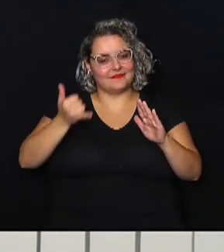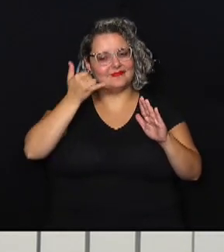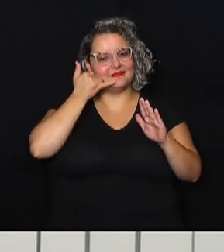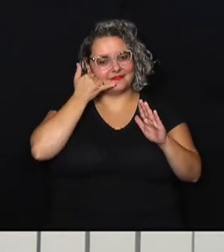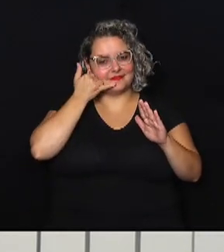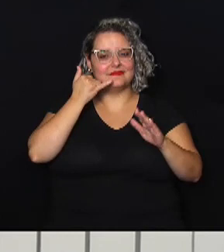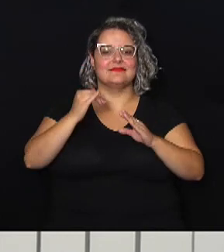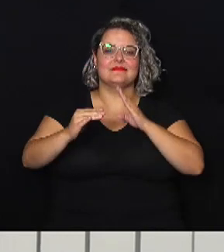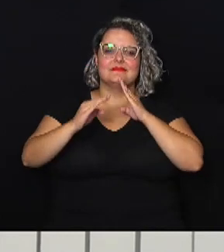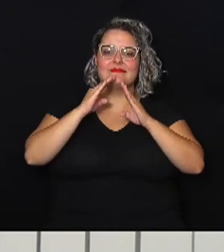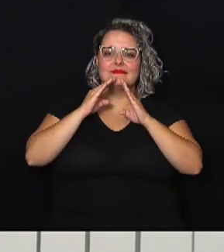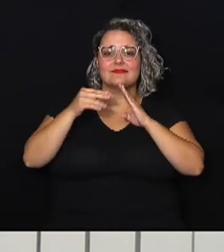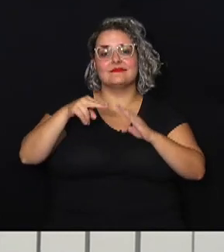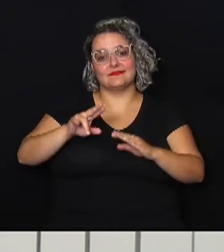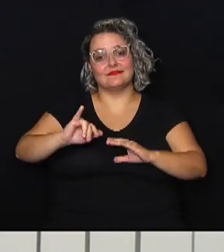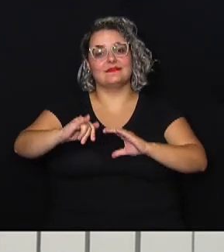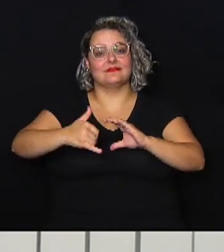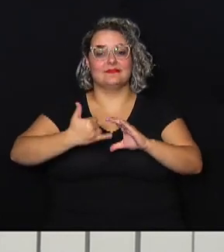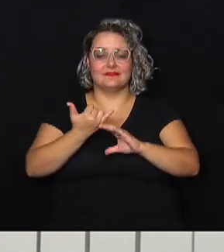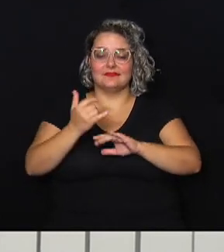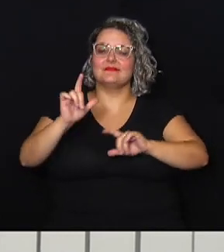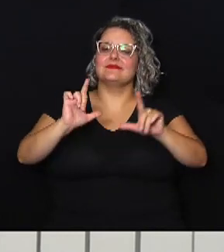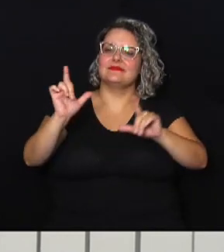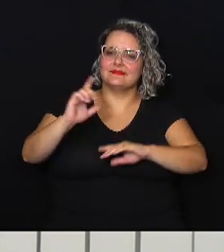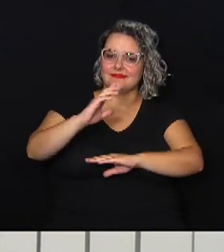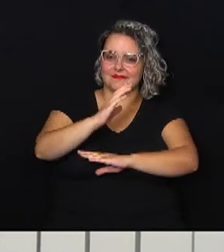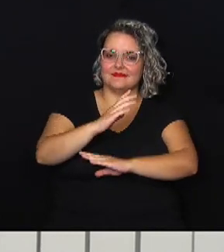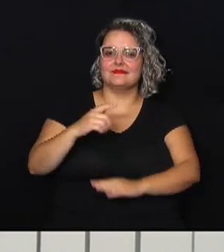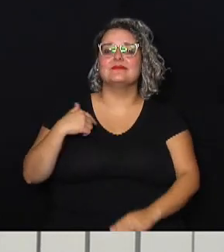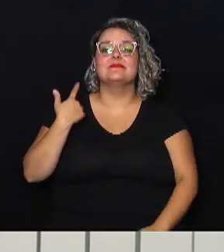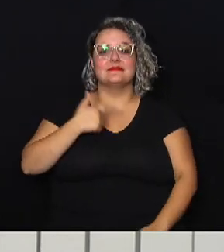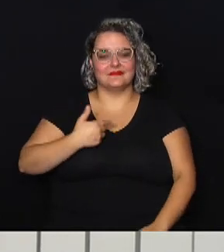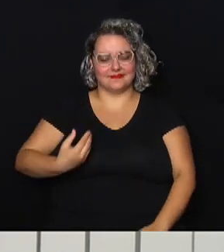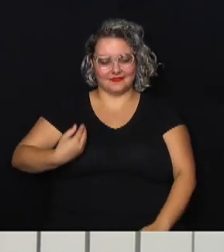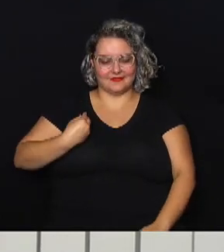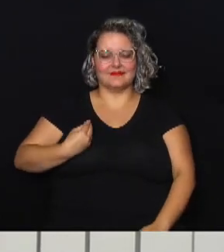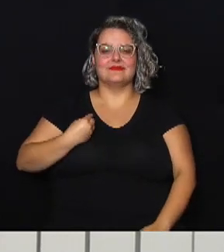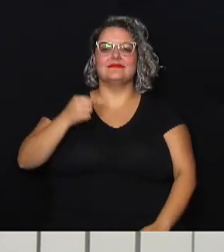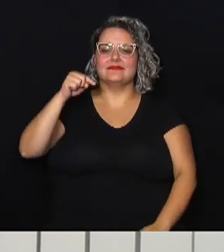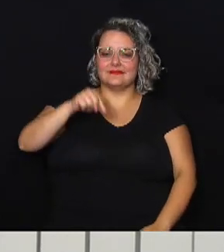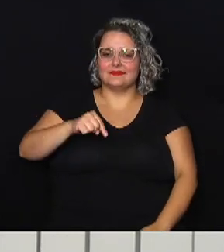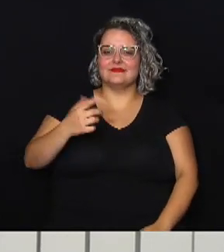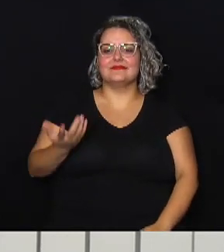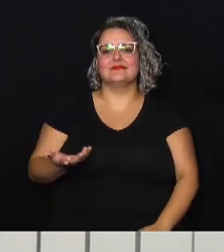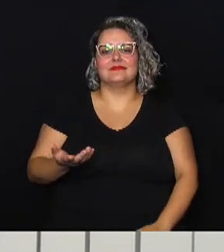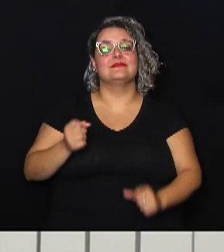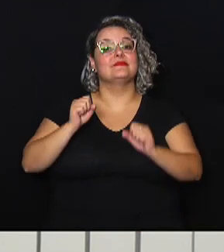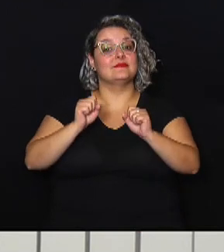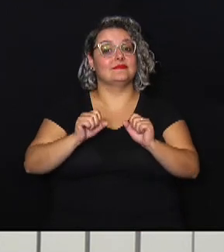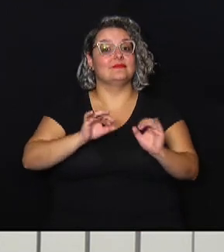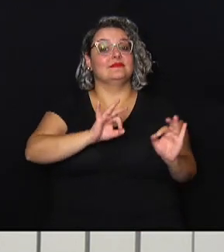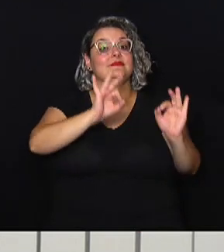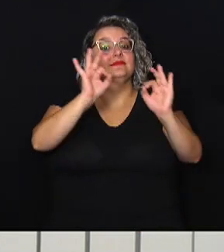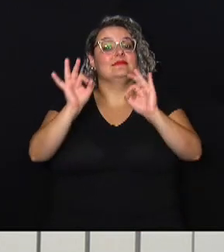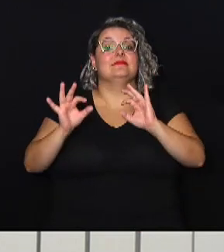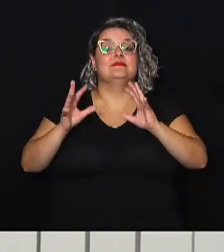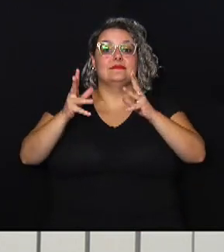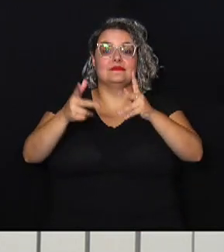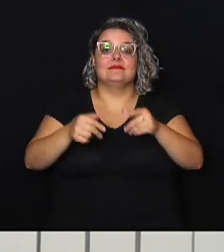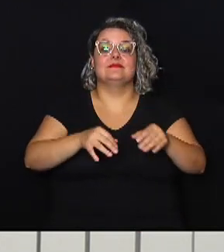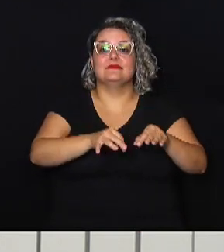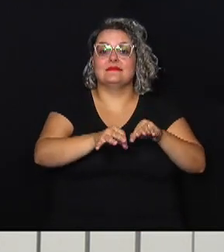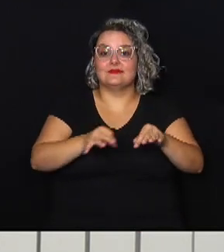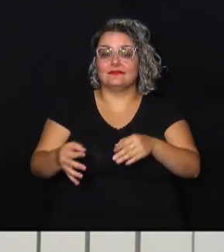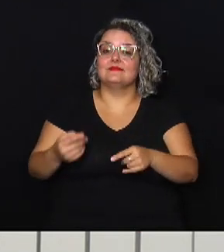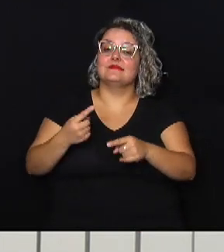no Facebook ou no YouTube da TV Câmara, que a gente já está lá ao vivo e assim você vai poder acompanhar todo o nosso programa,